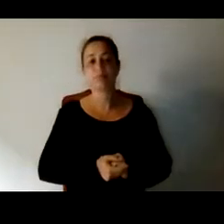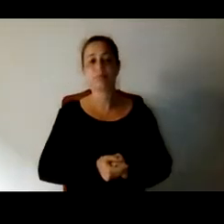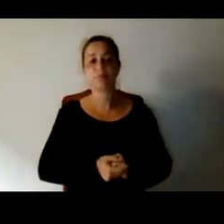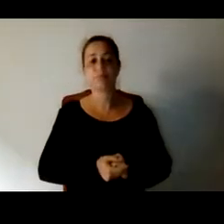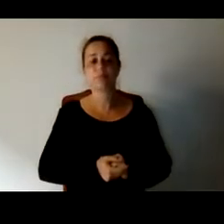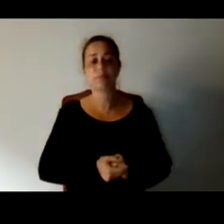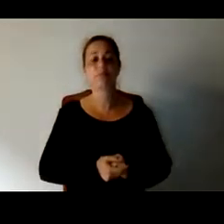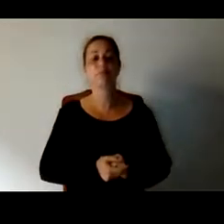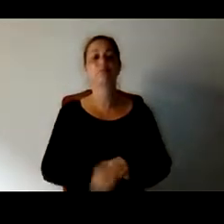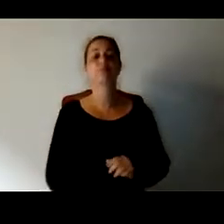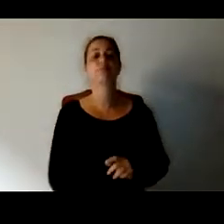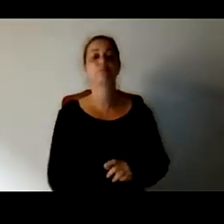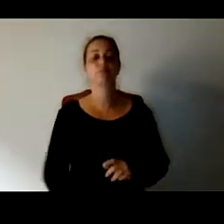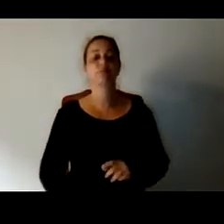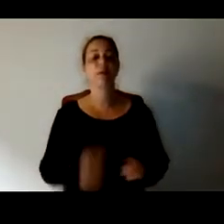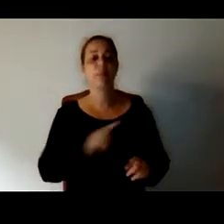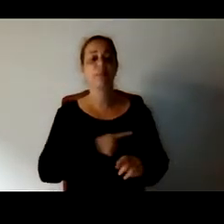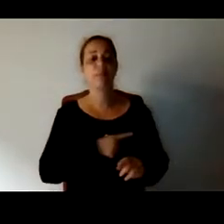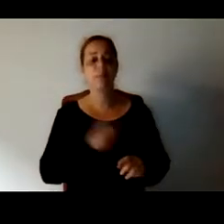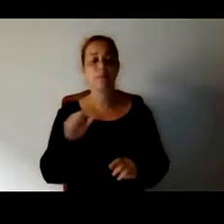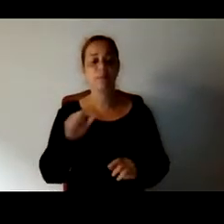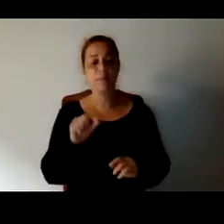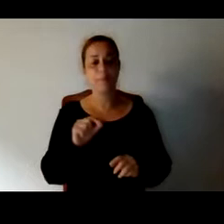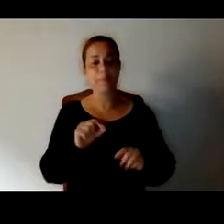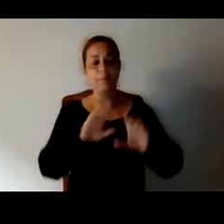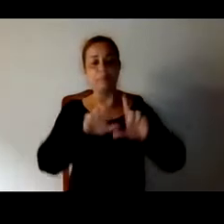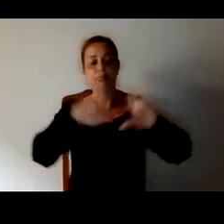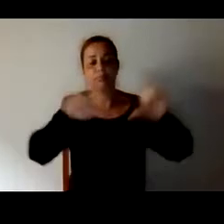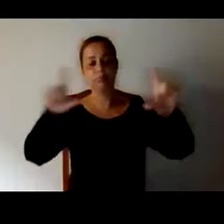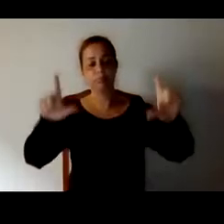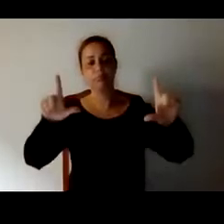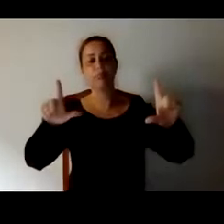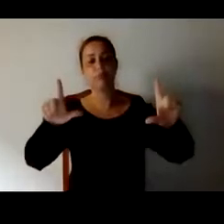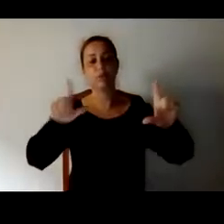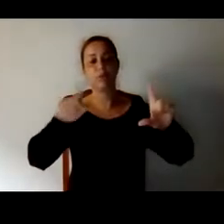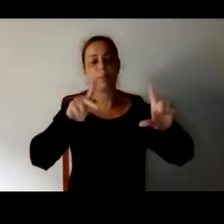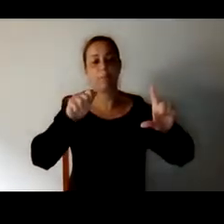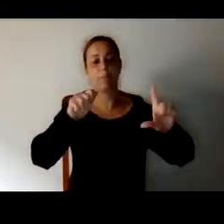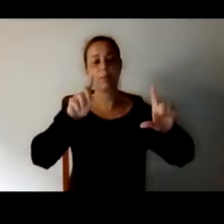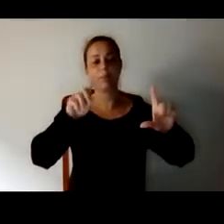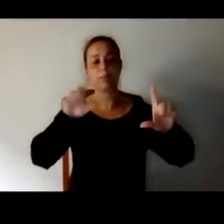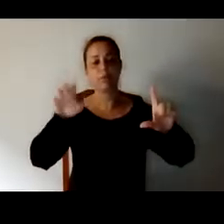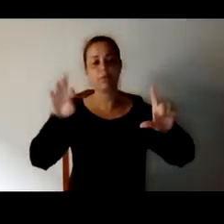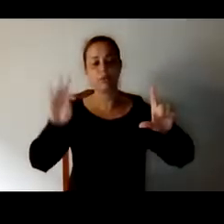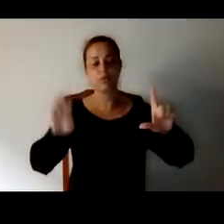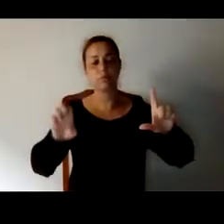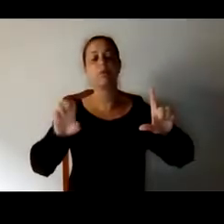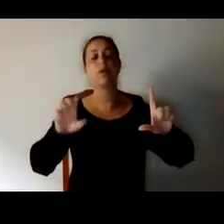Esse aqui é o mural do Padlet, que o educador vai poder postar a sequência didática